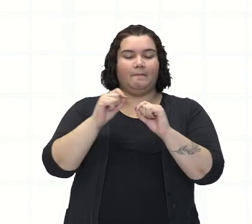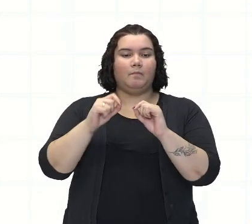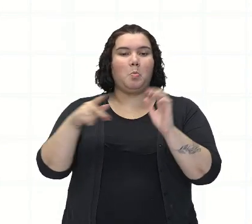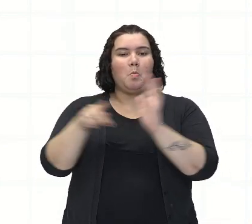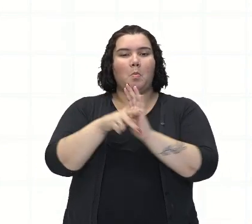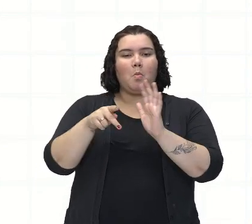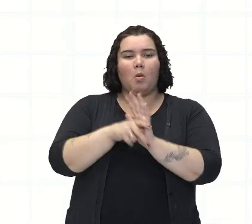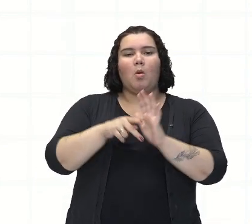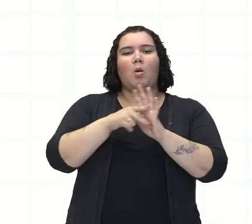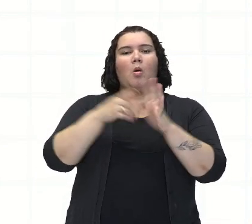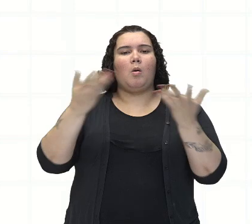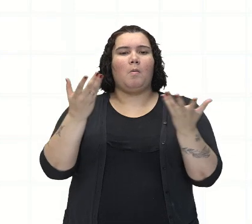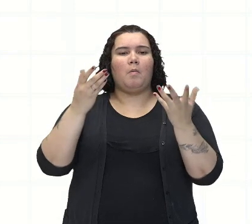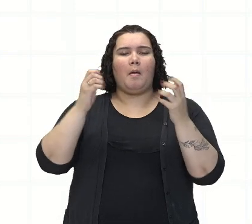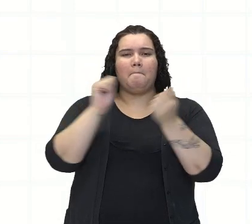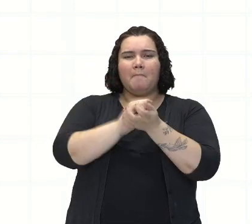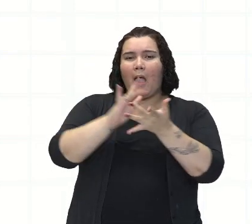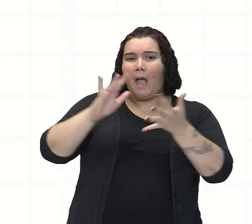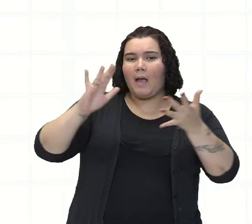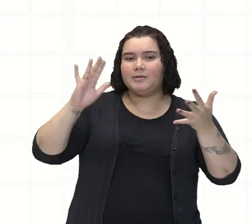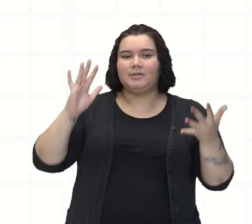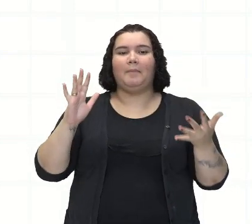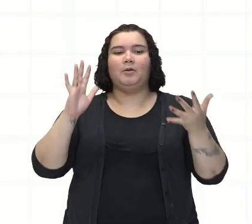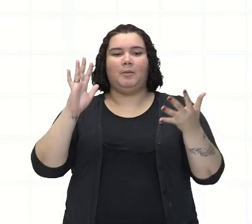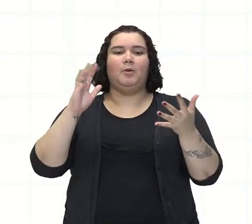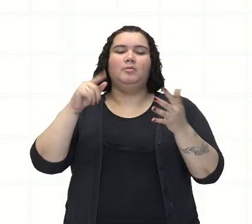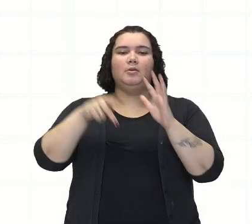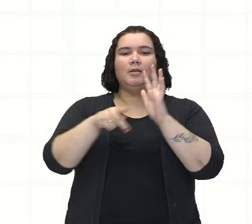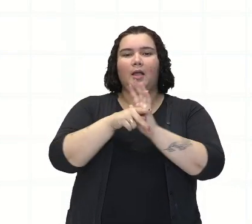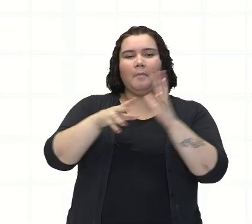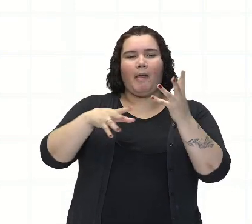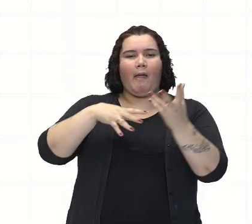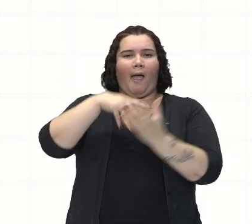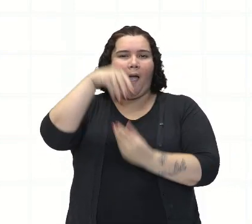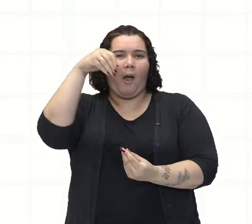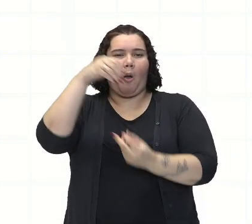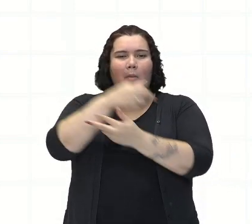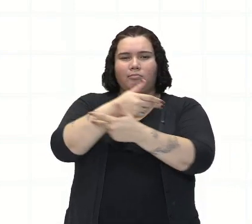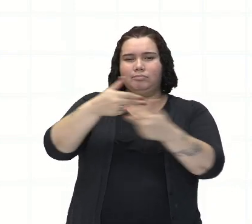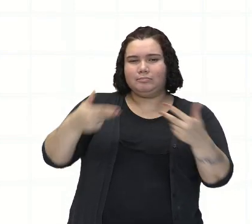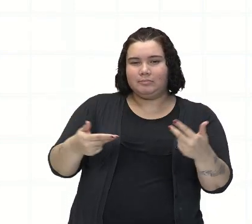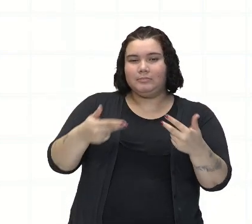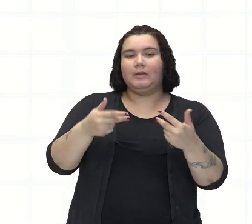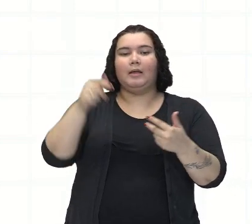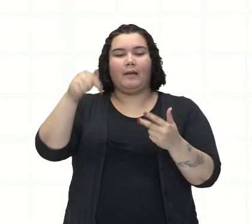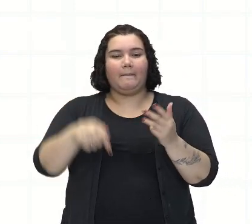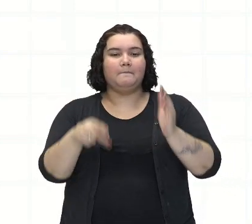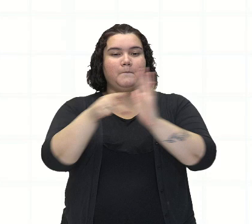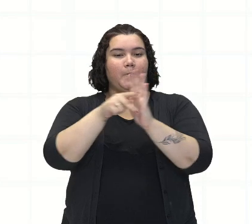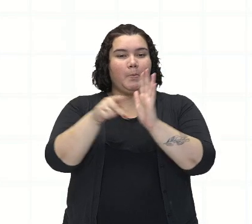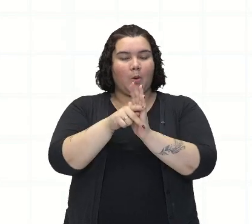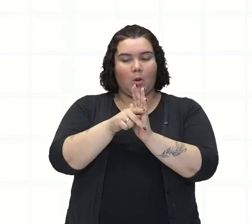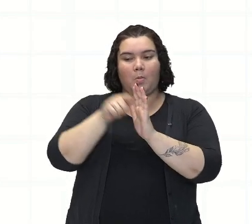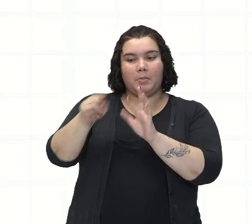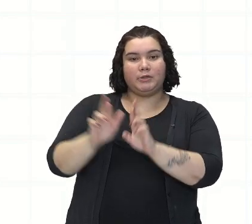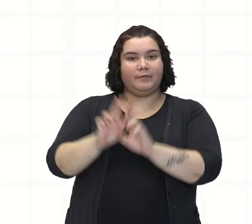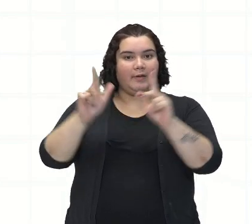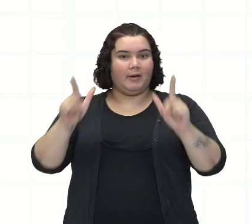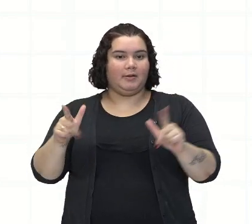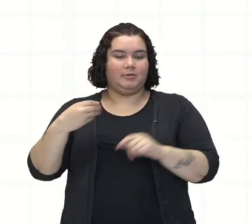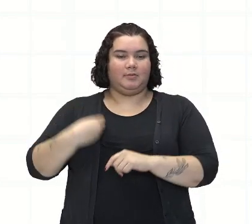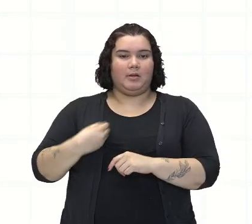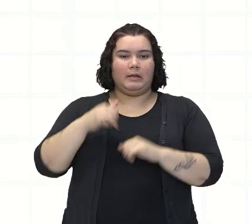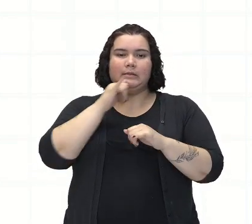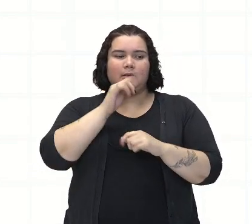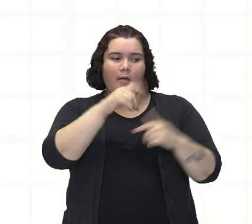nas resoluções de conflitos, bem parecido com um conto de fadas. Aqui no universo maravilhoso, tudo aquilo faz parte daquela realidade. Se um animal